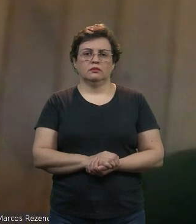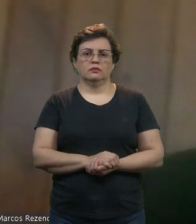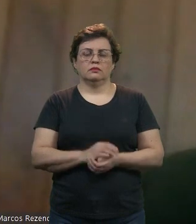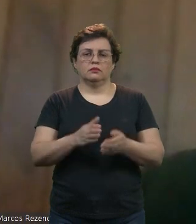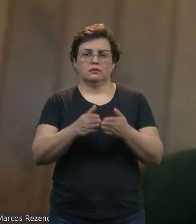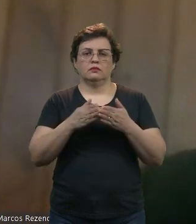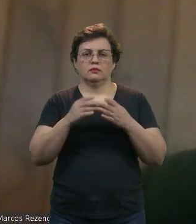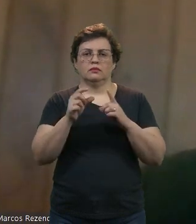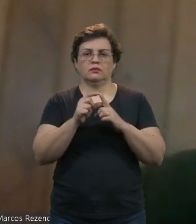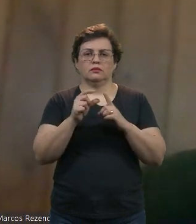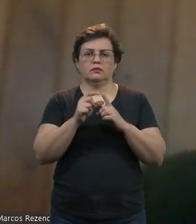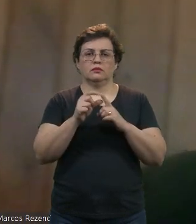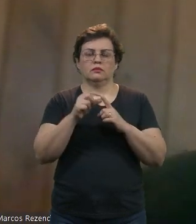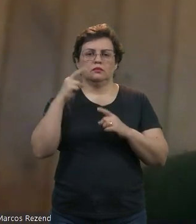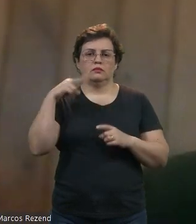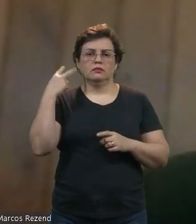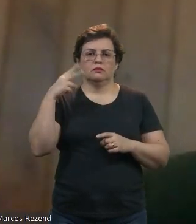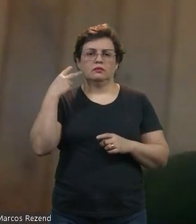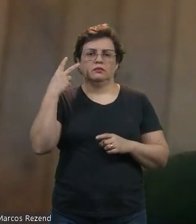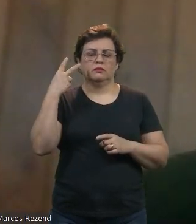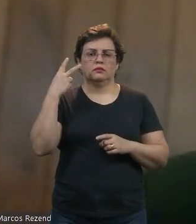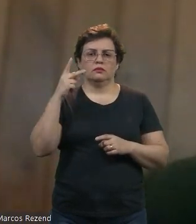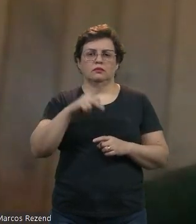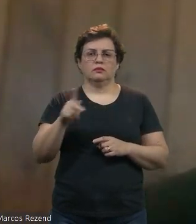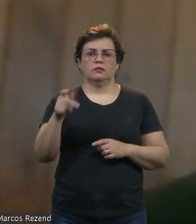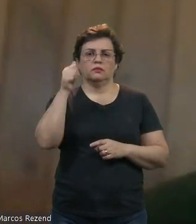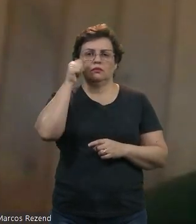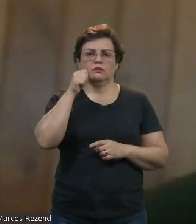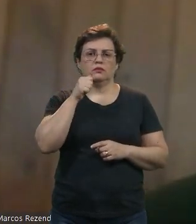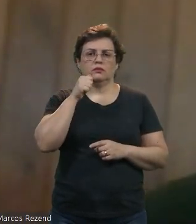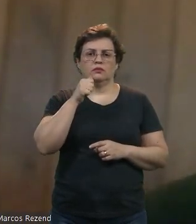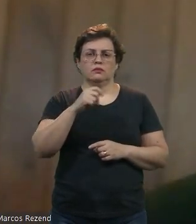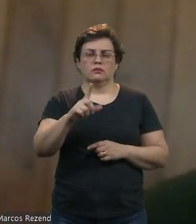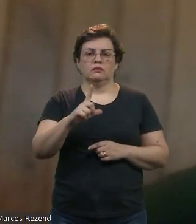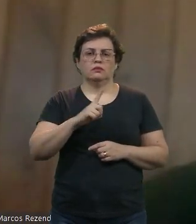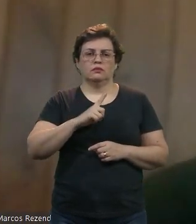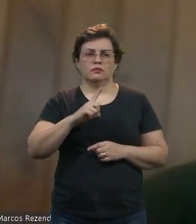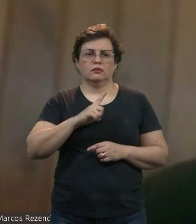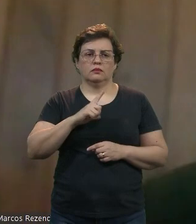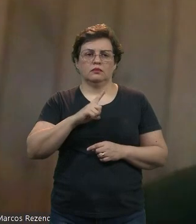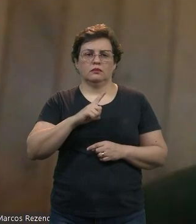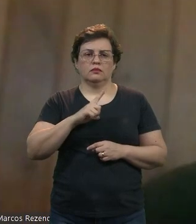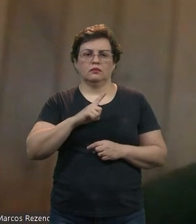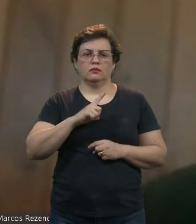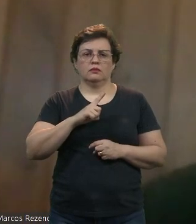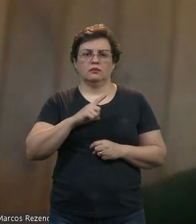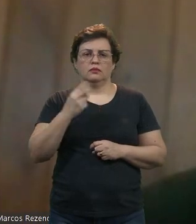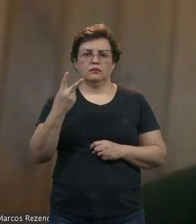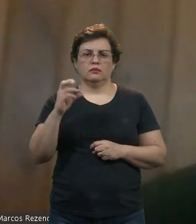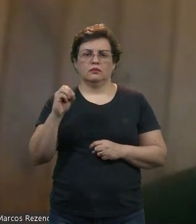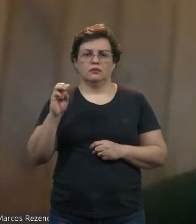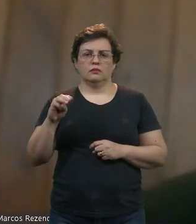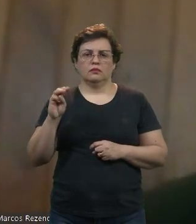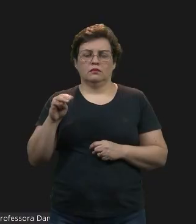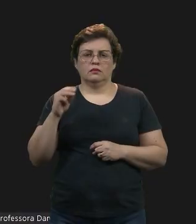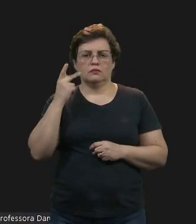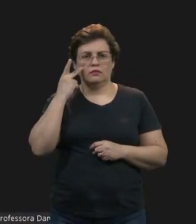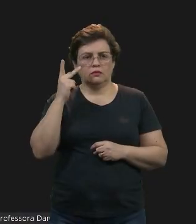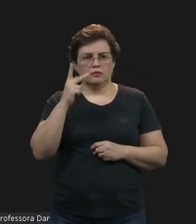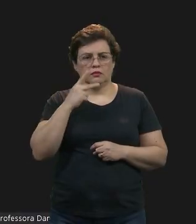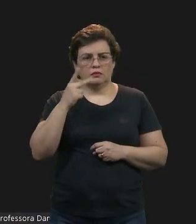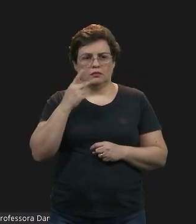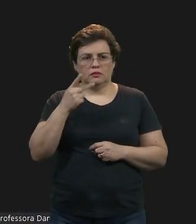Pede a palavra a vereadora autora, professora Daniela, que tem 20 minutos para defender a